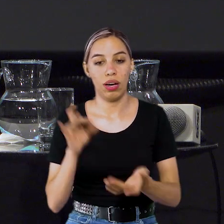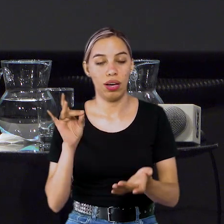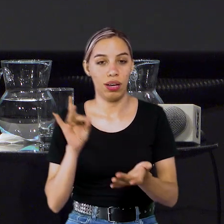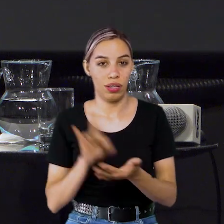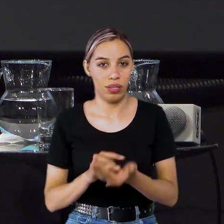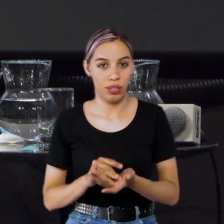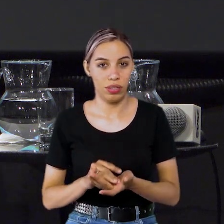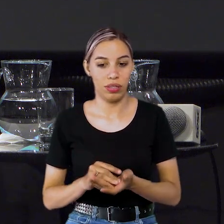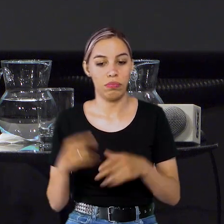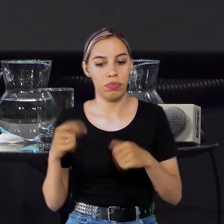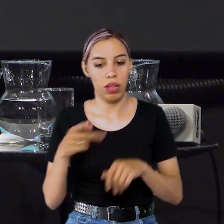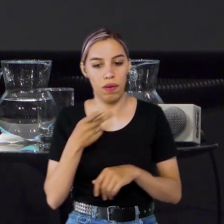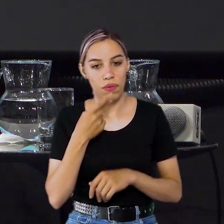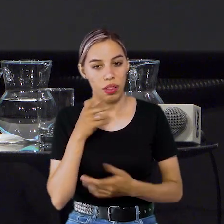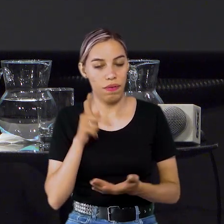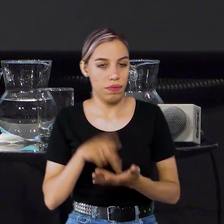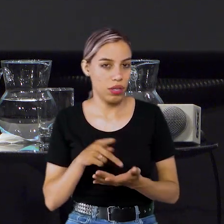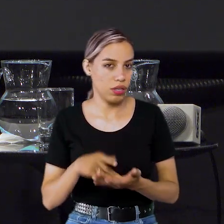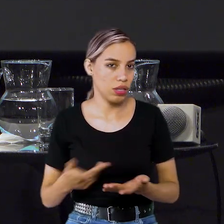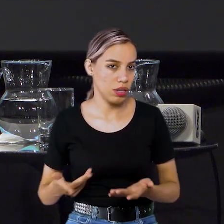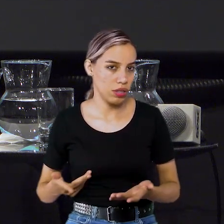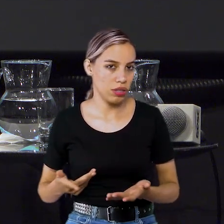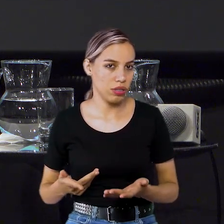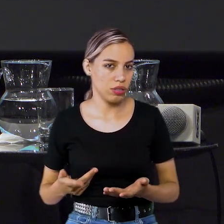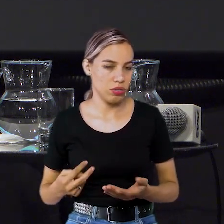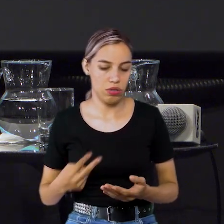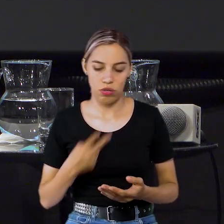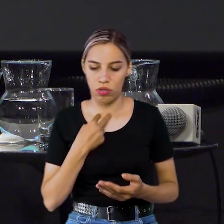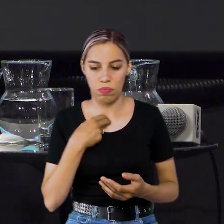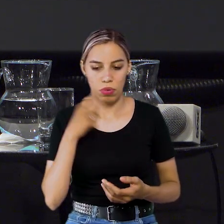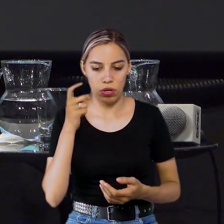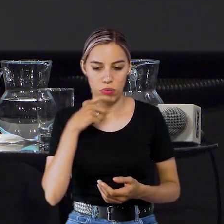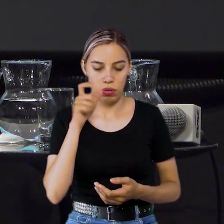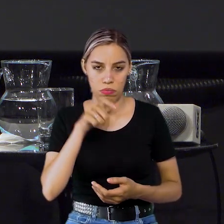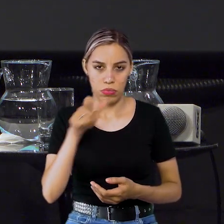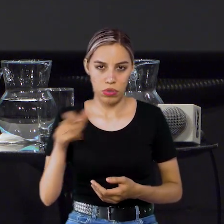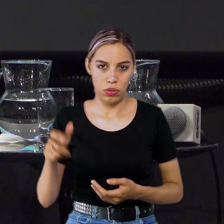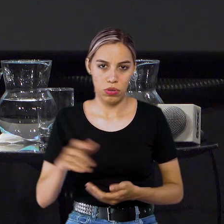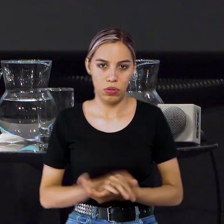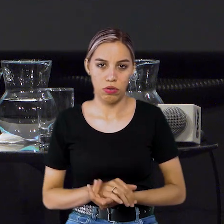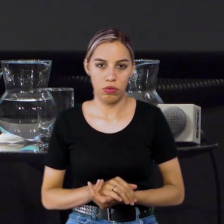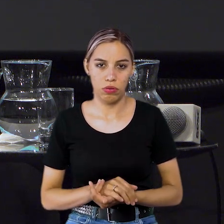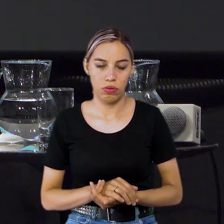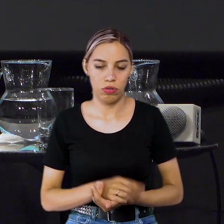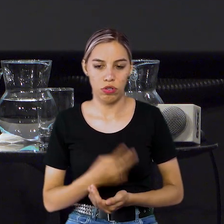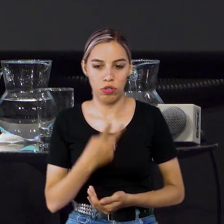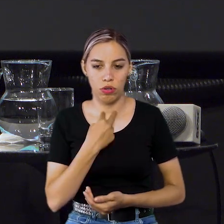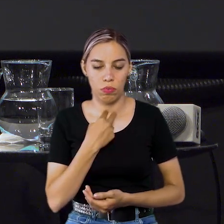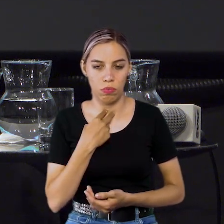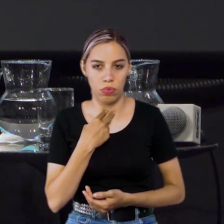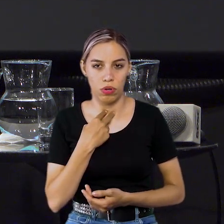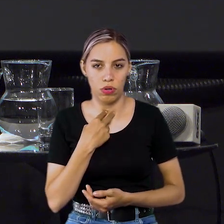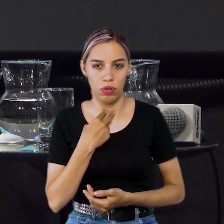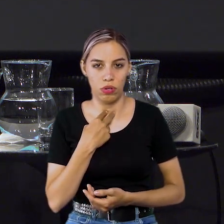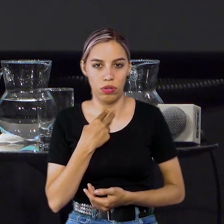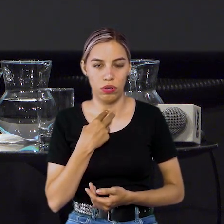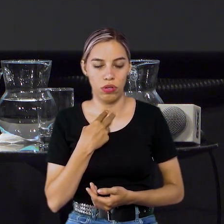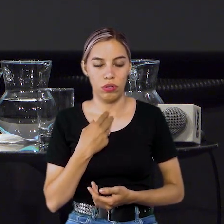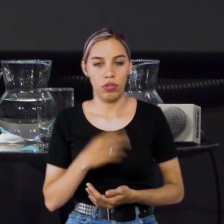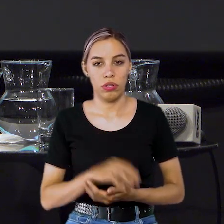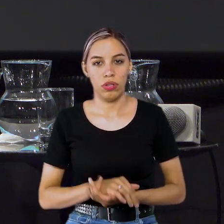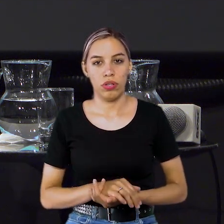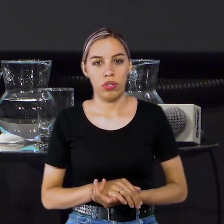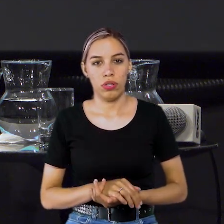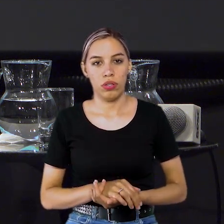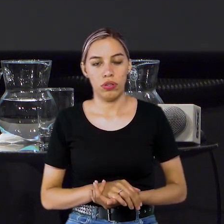Tem que falar a verdade, não pode mentir para as pessoas, né? Não pode enganar, né? Acho que isso é importante. Como